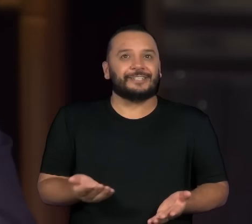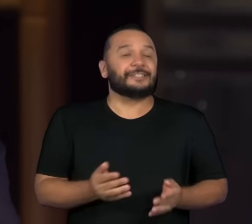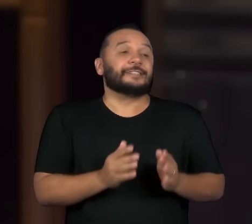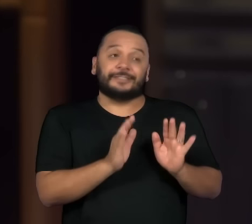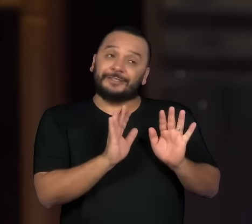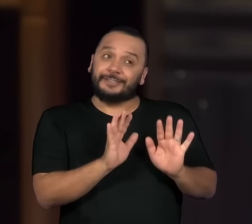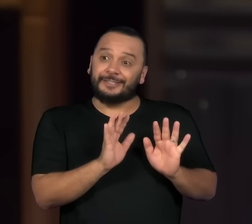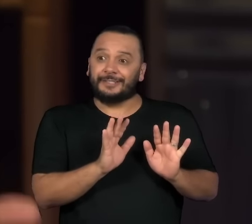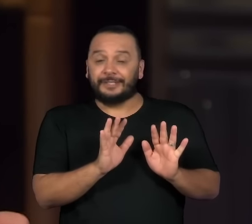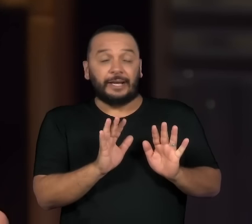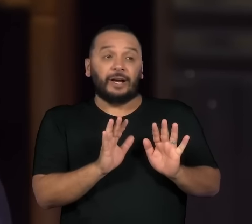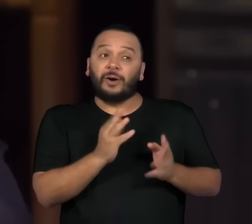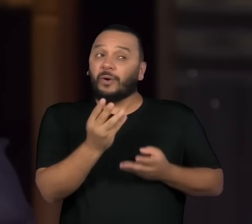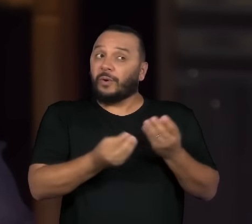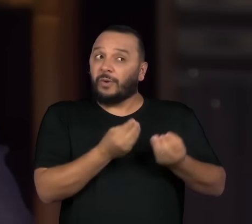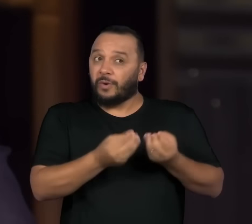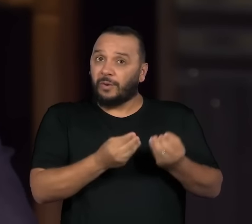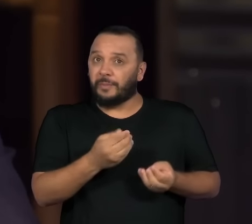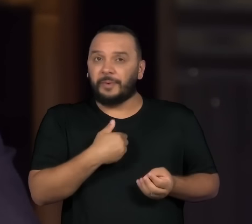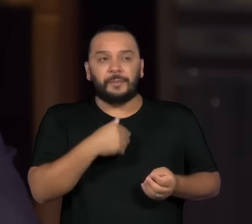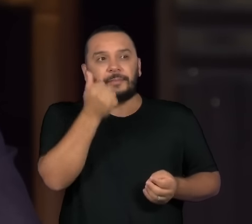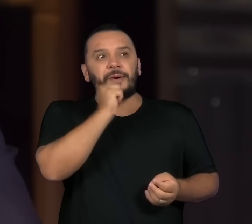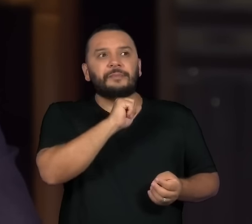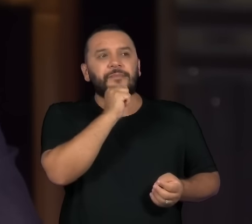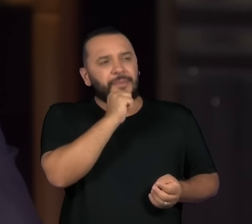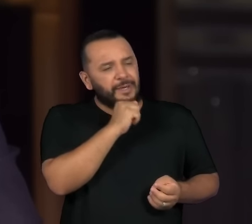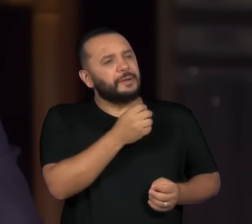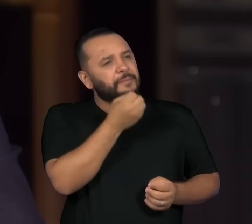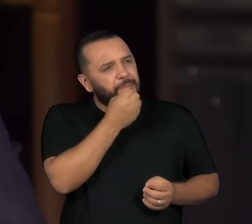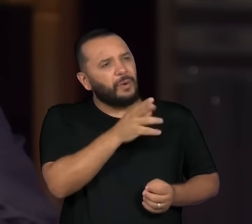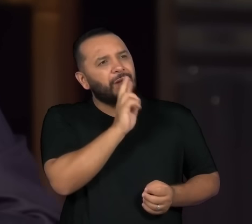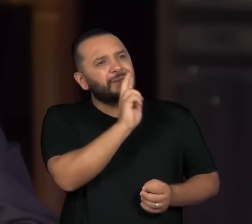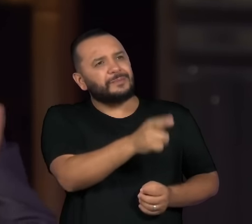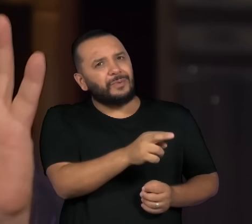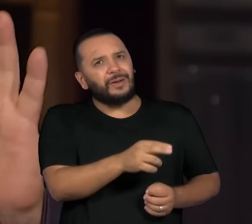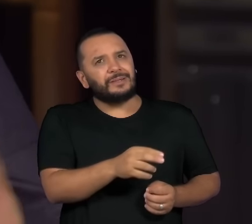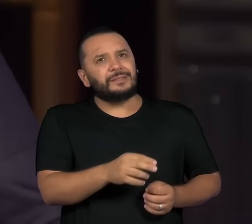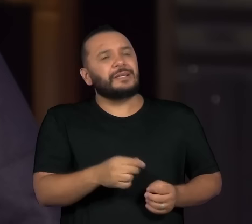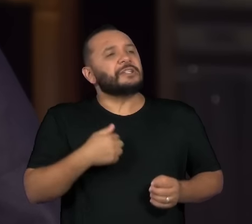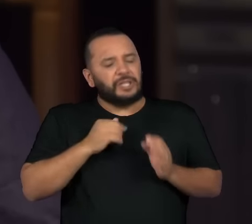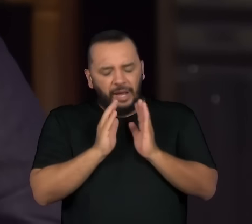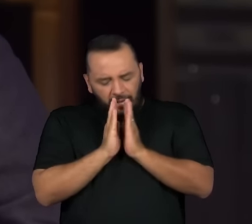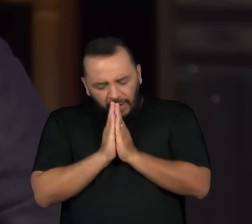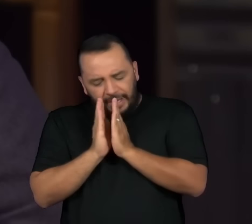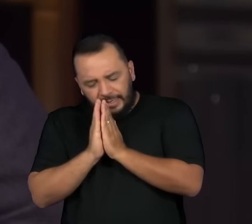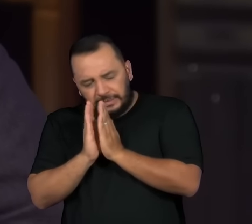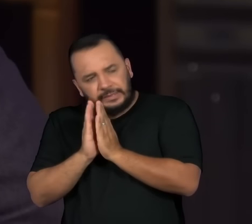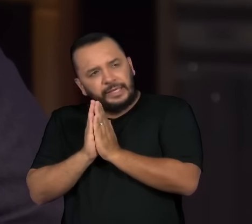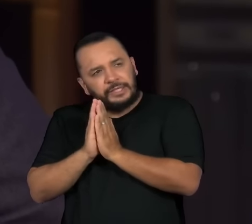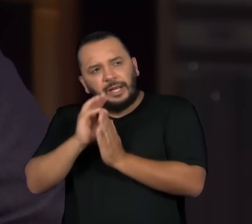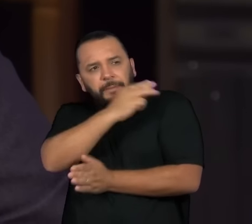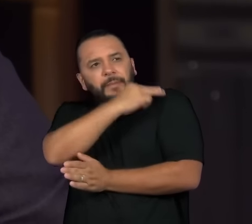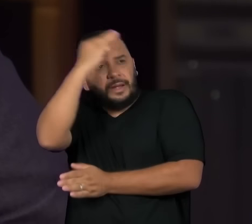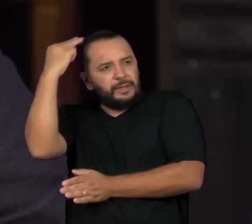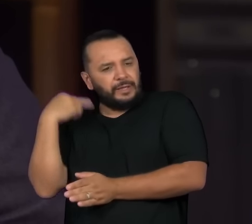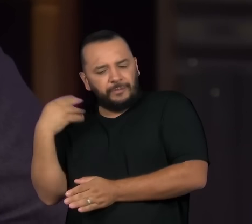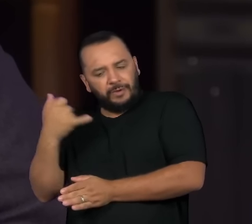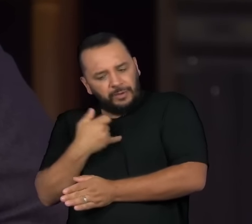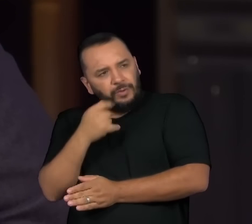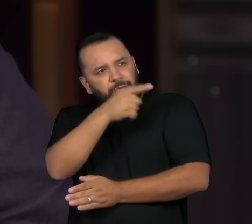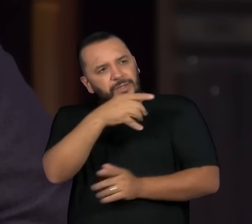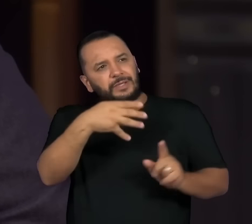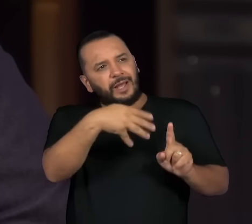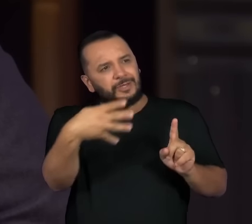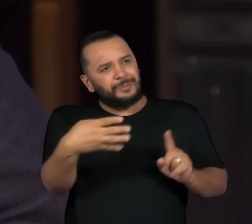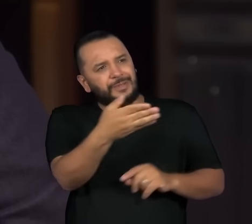poupou. Mas a saída da mãe eu achei bonitinha também, né? Falar, não, a santa já me contou. Que legal. Esse momento para